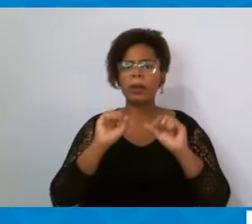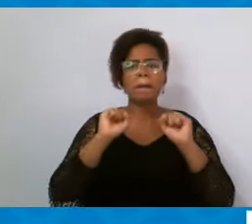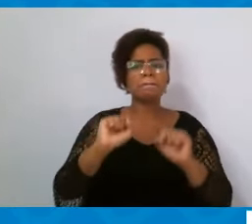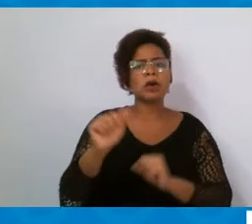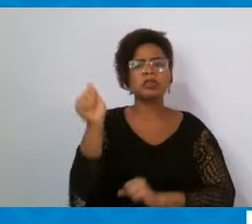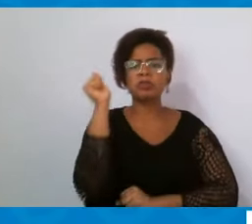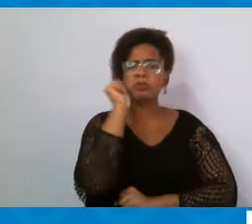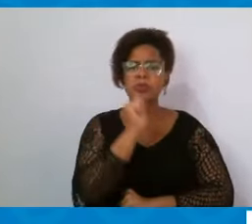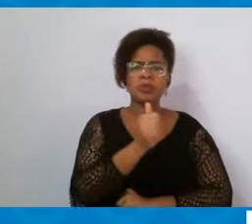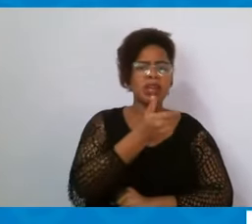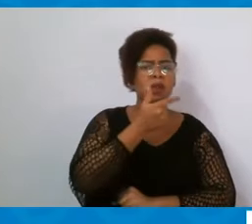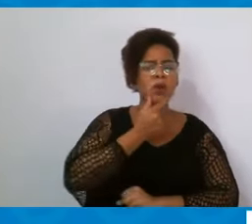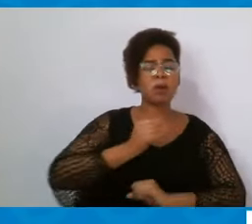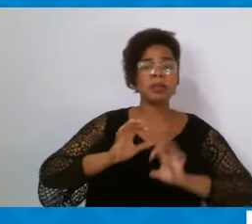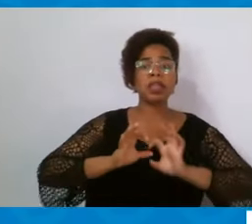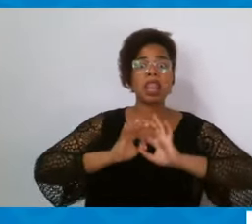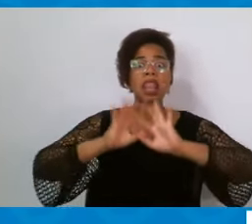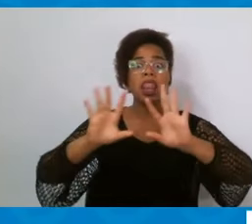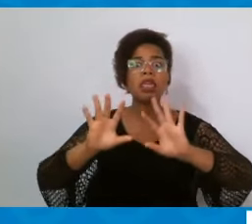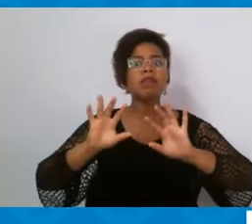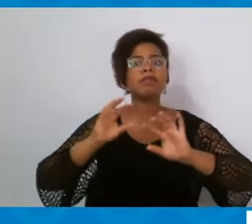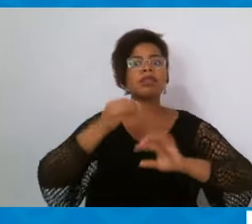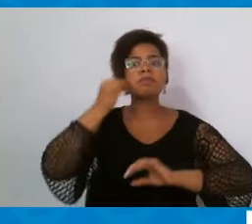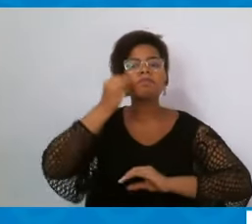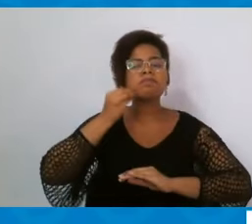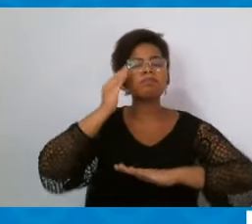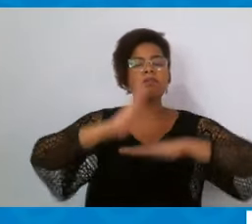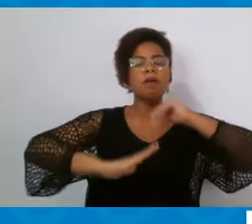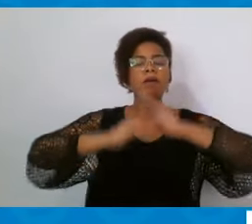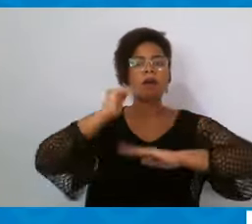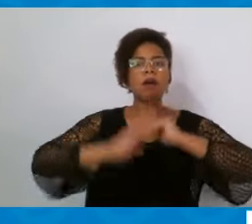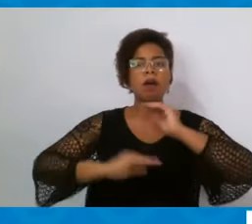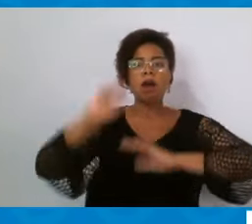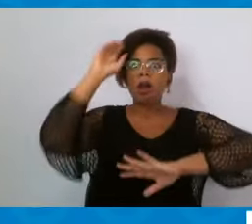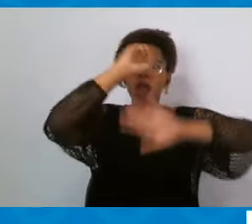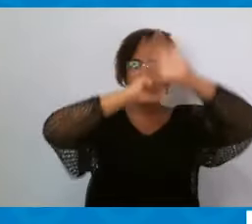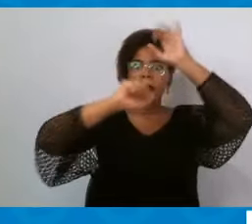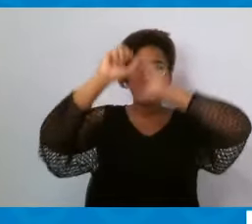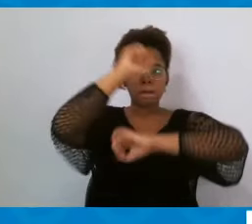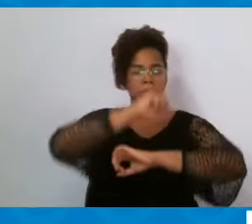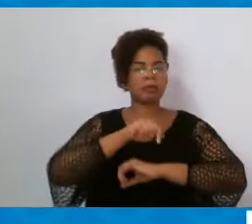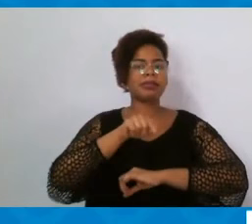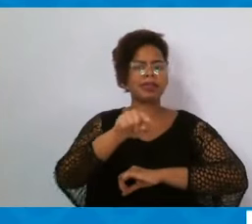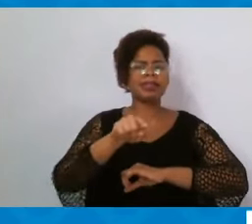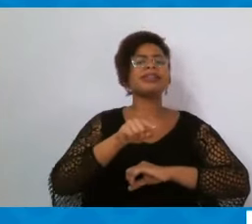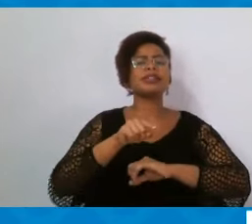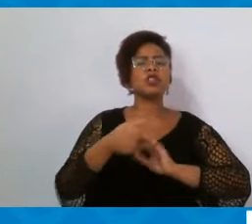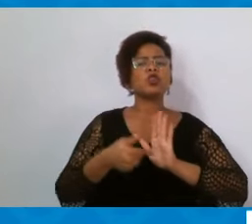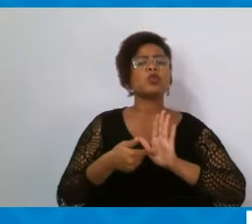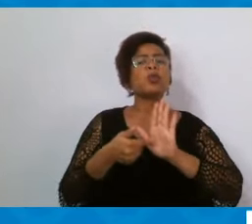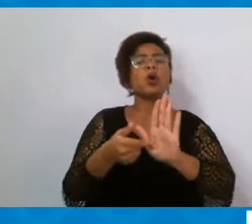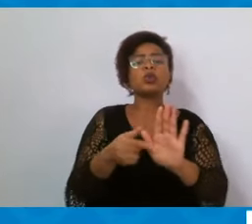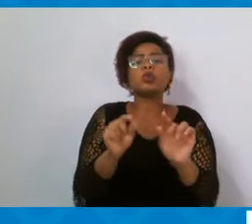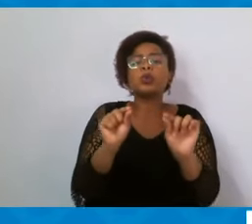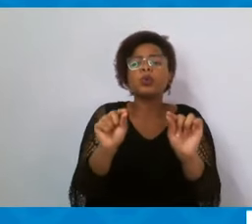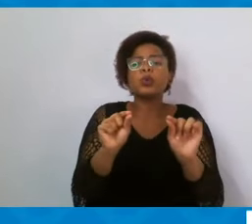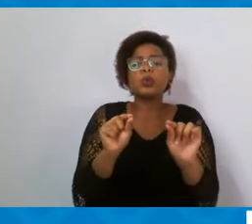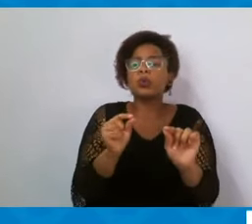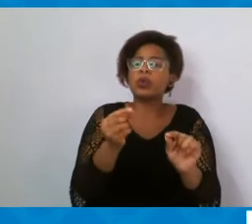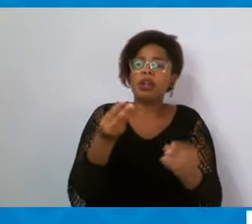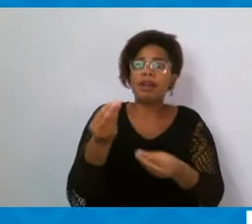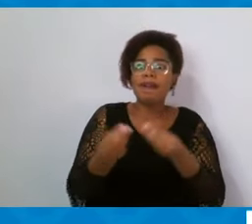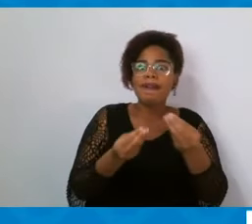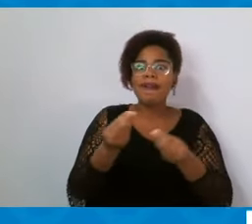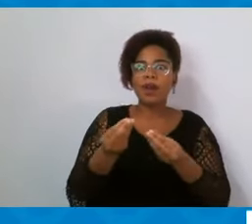meninas essa cultura do fazer experiencial, que é uma prática pela qual damos visibilidade material a